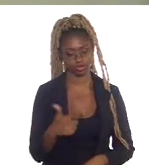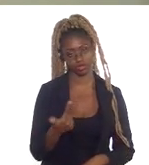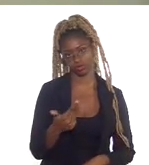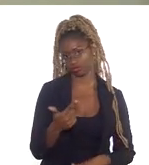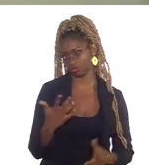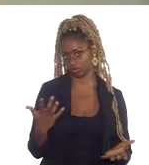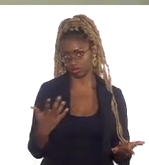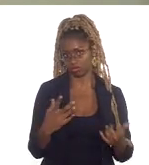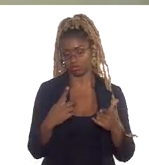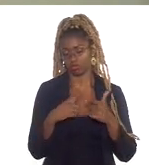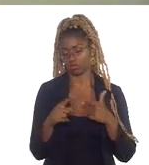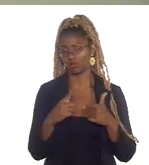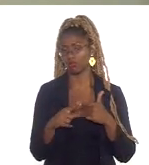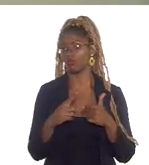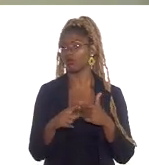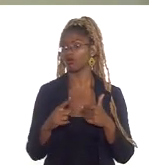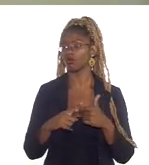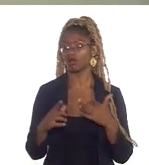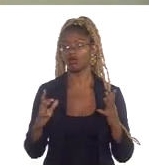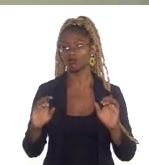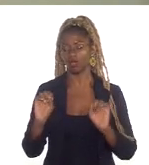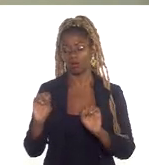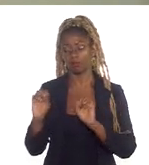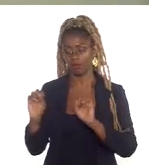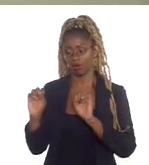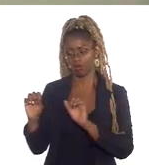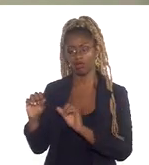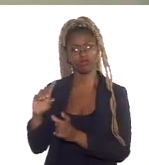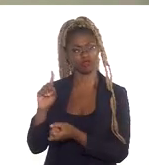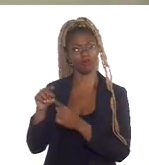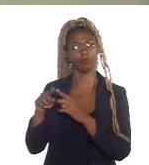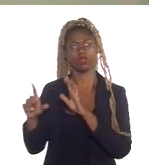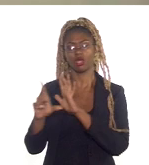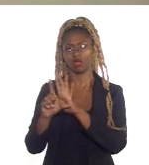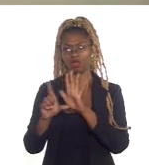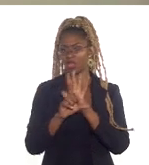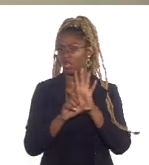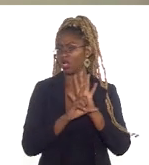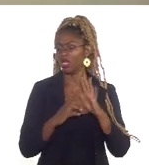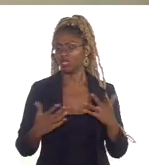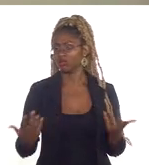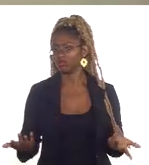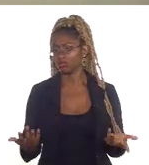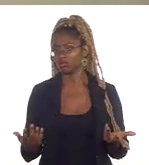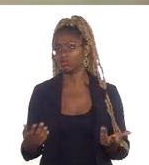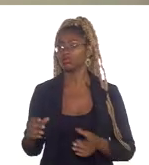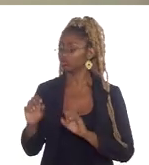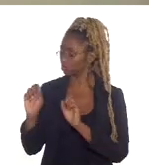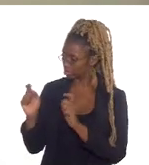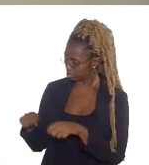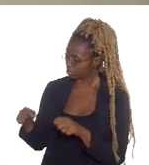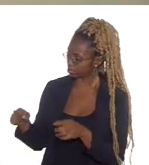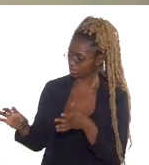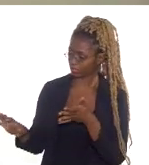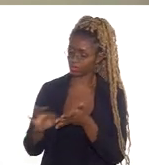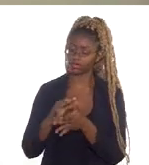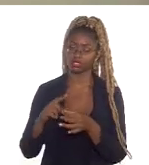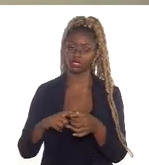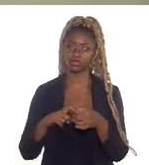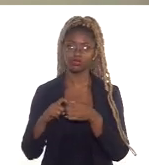óbice para ser atingido, é a assinatura desse convênio.